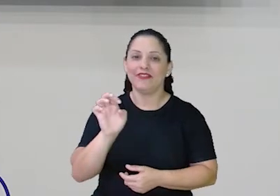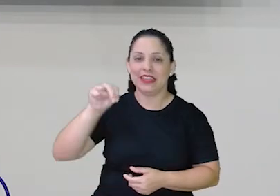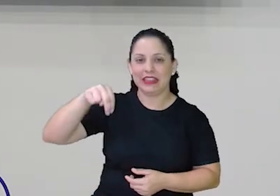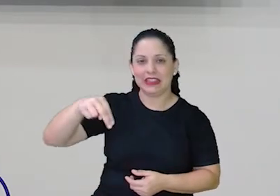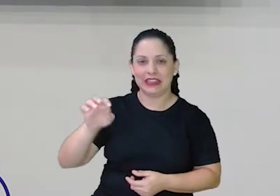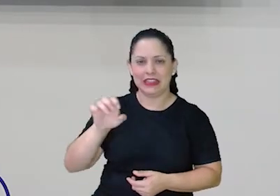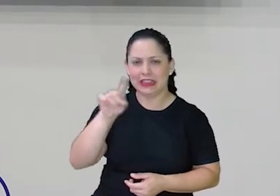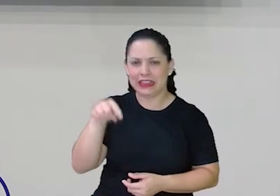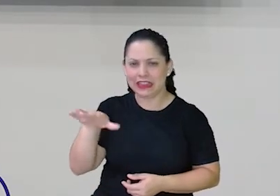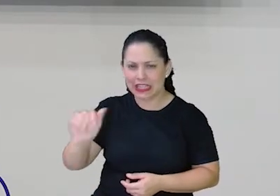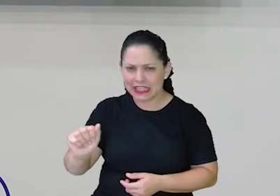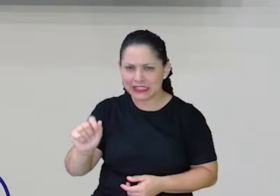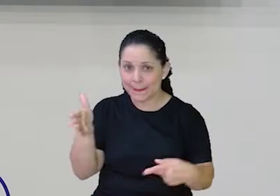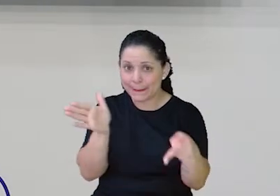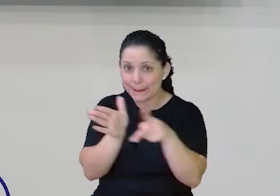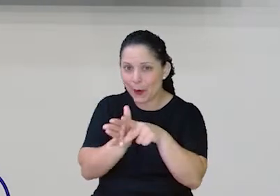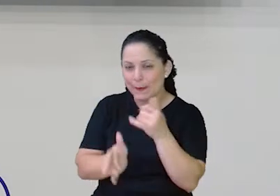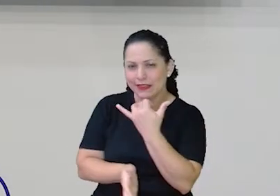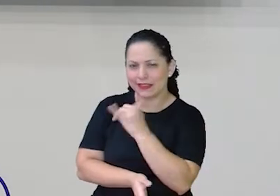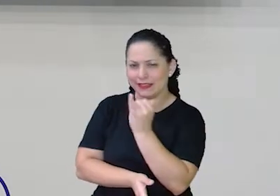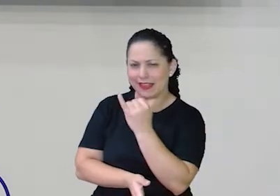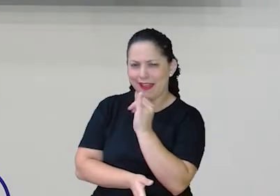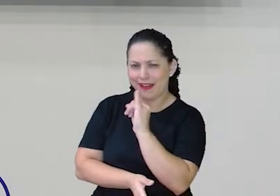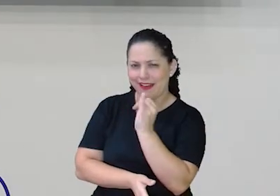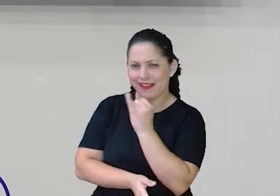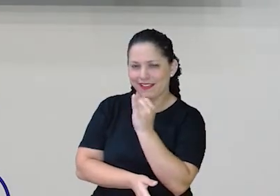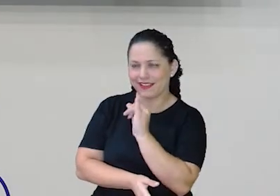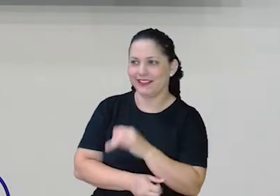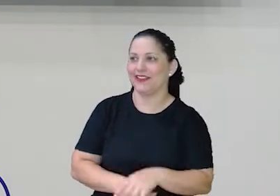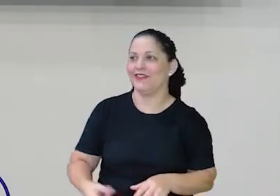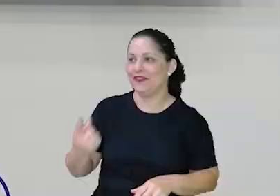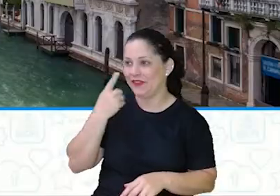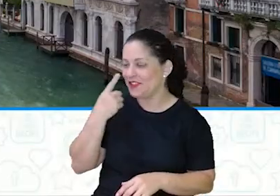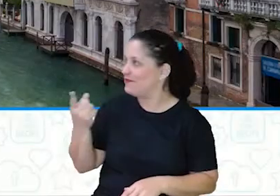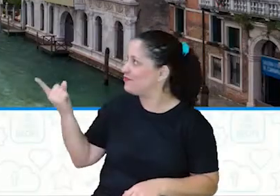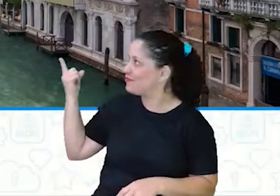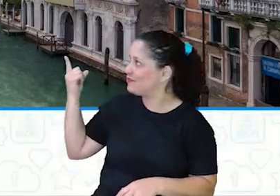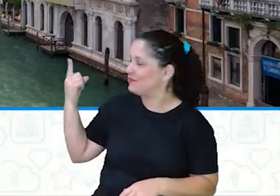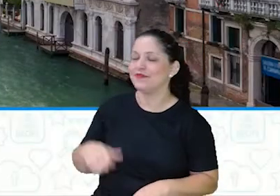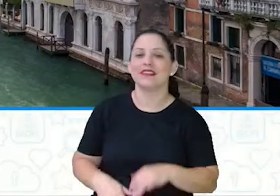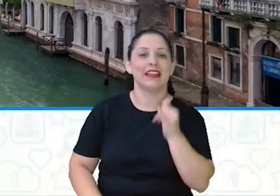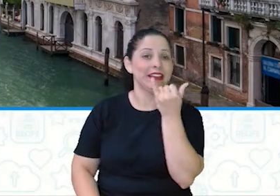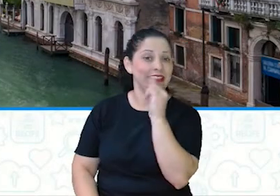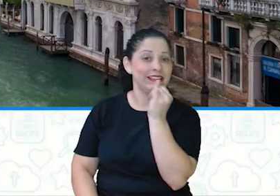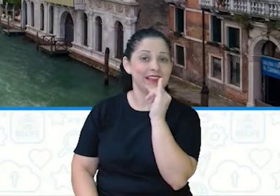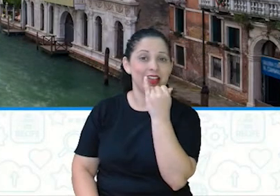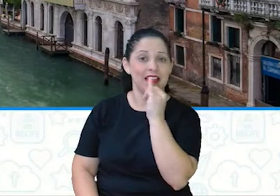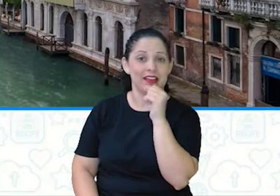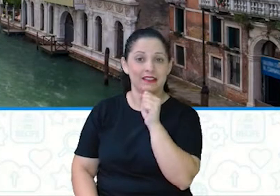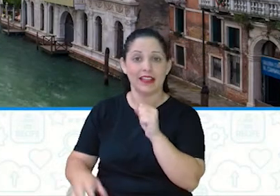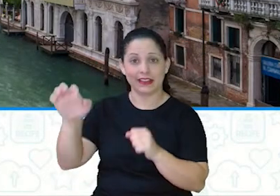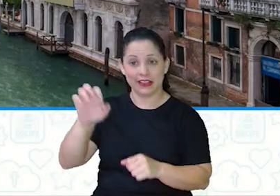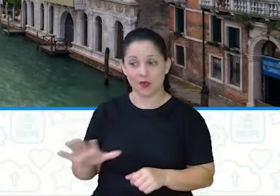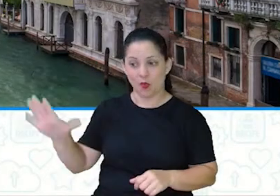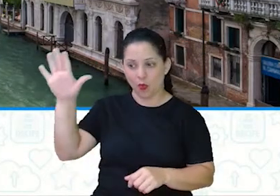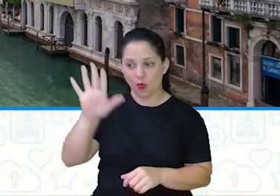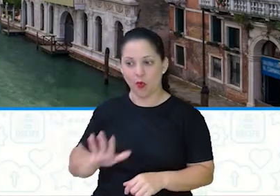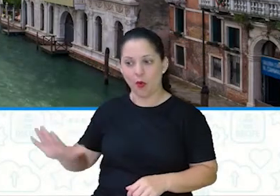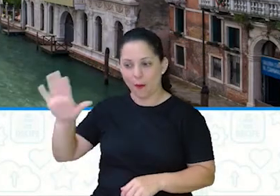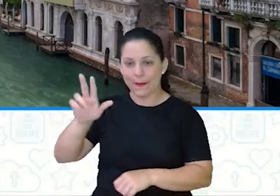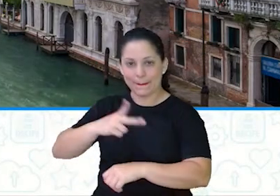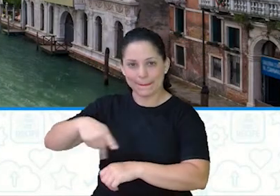Veneza? Será? Olha aqui, essa daqui é Veneza, ela fica localizada na Europa, no país